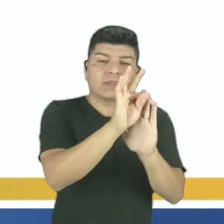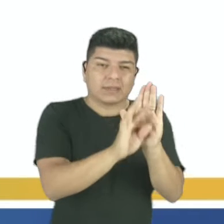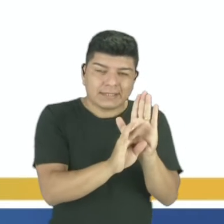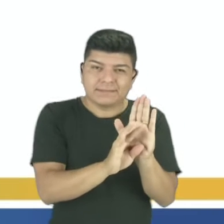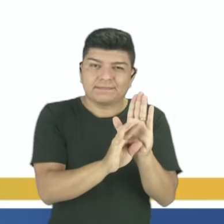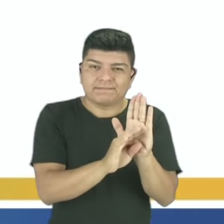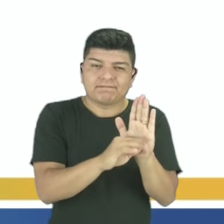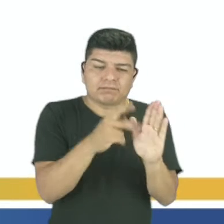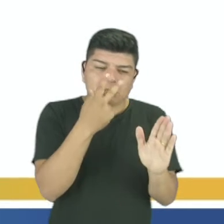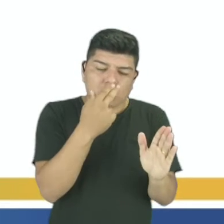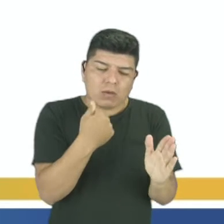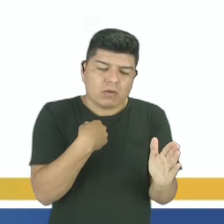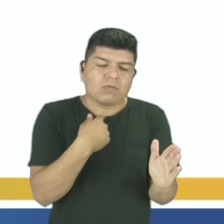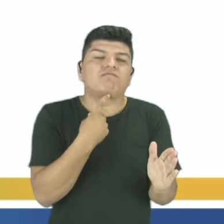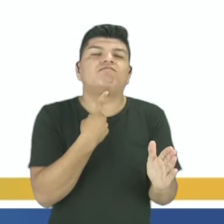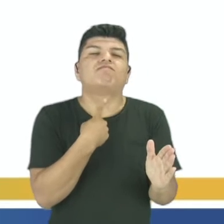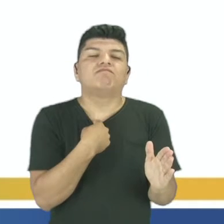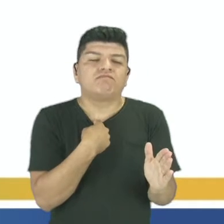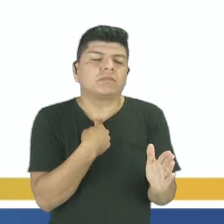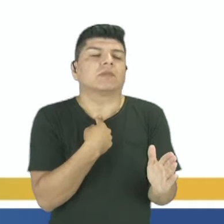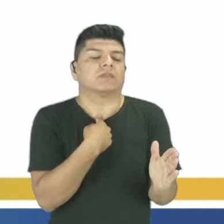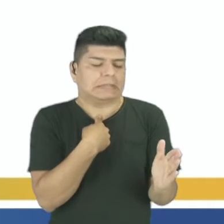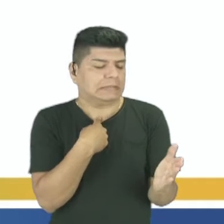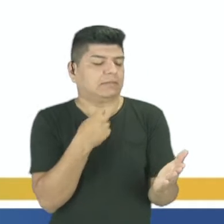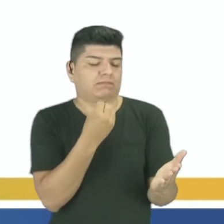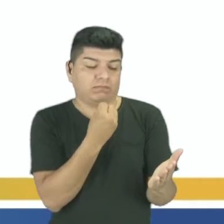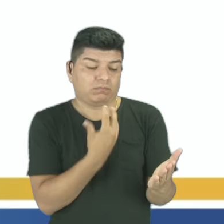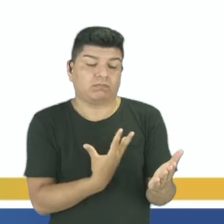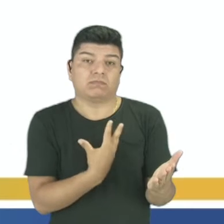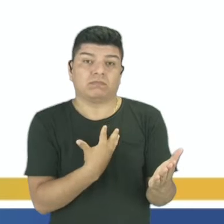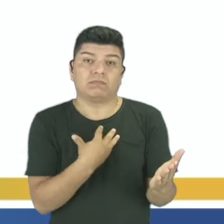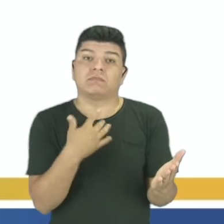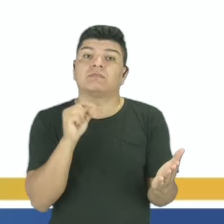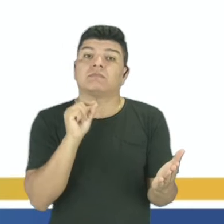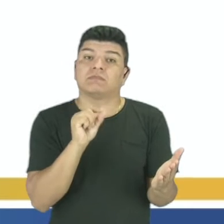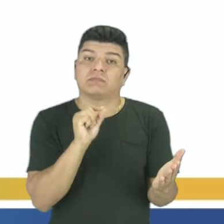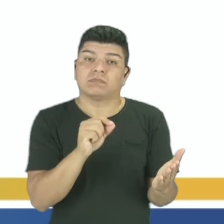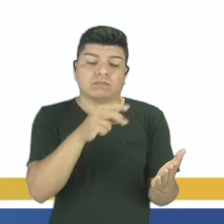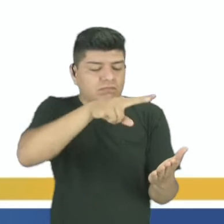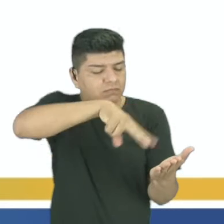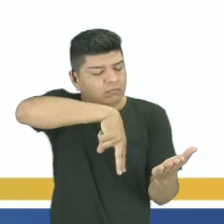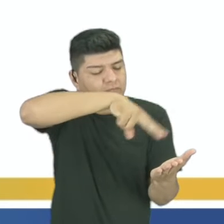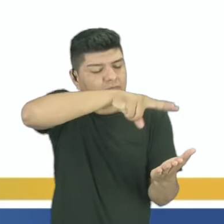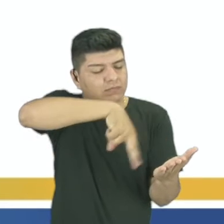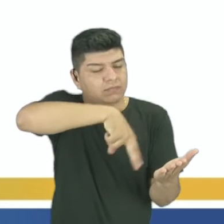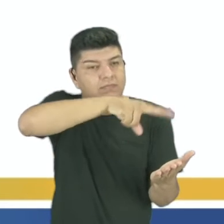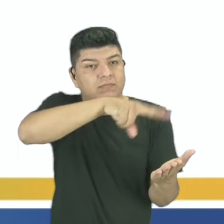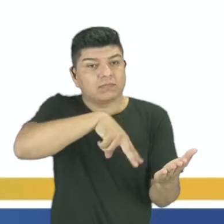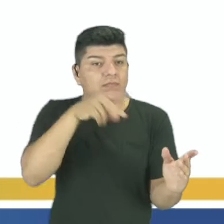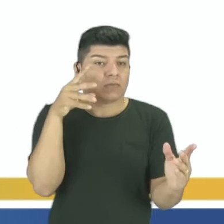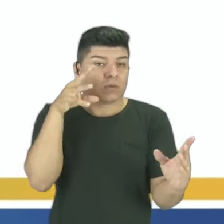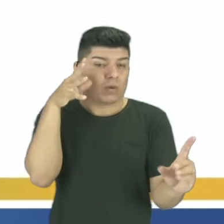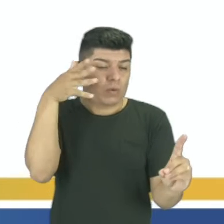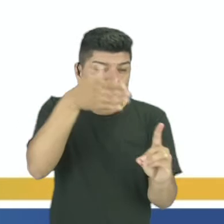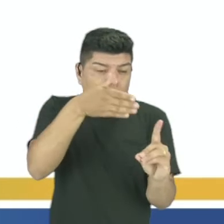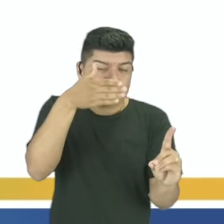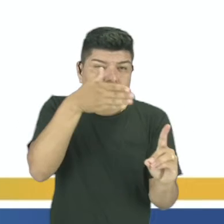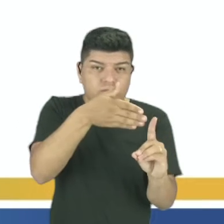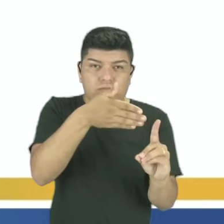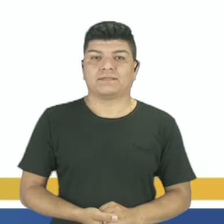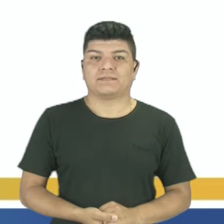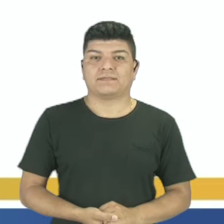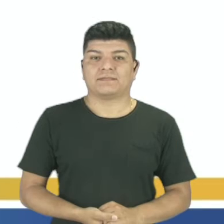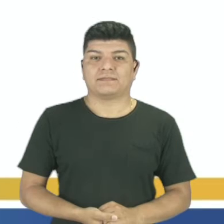que desperte o interesse daquele consumidor, o suficiente para que ele faça a leitura com foco no conteúdo